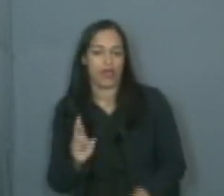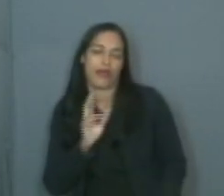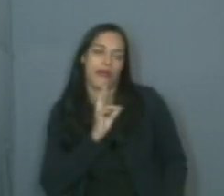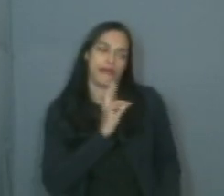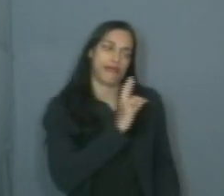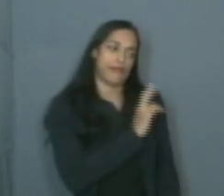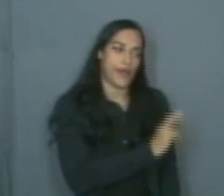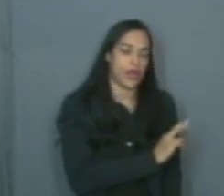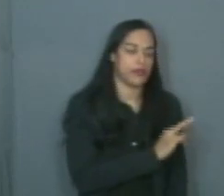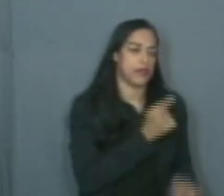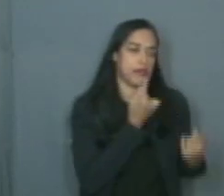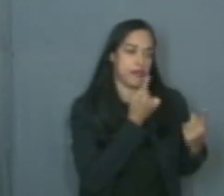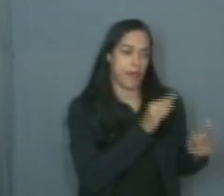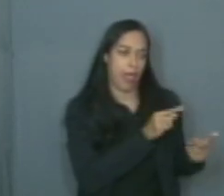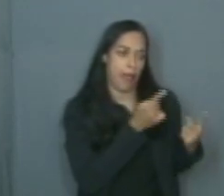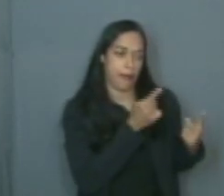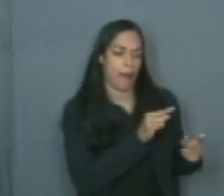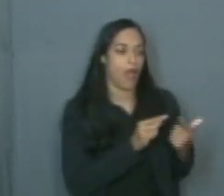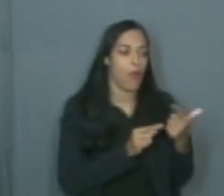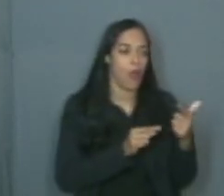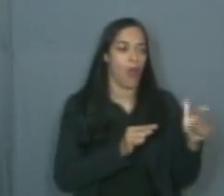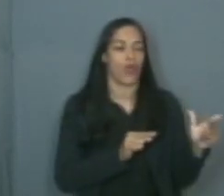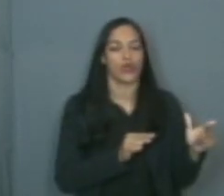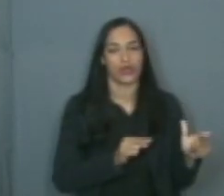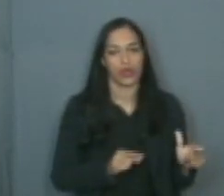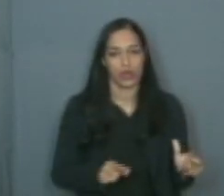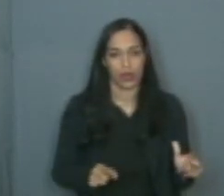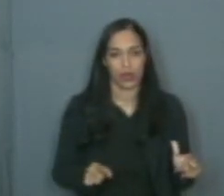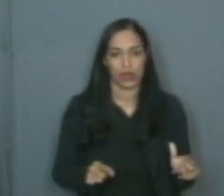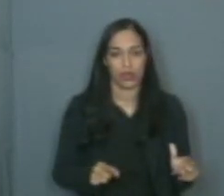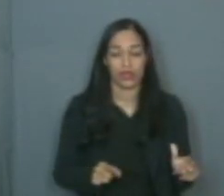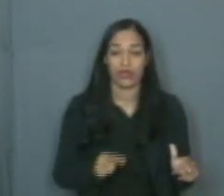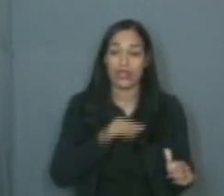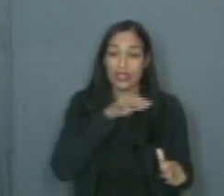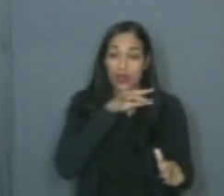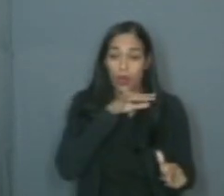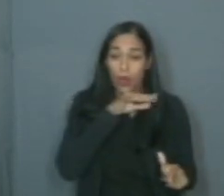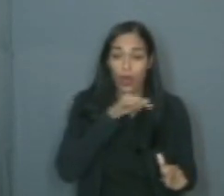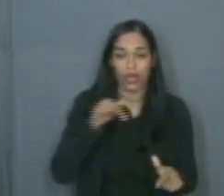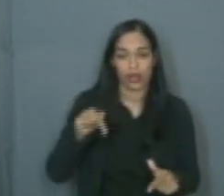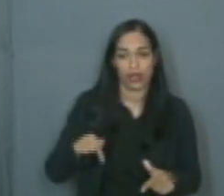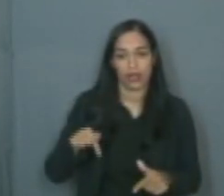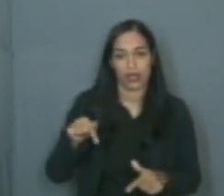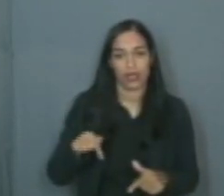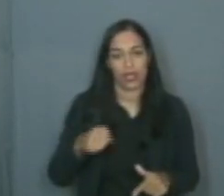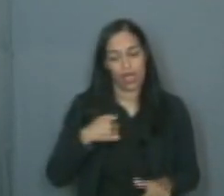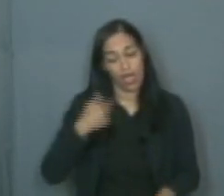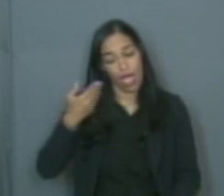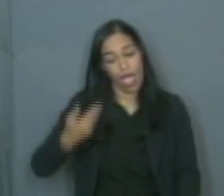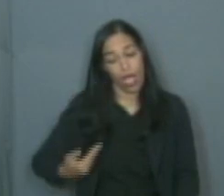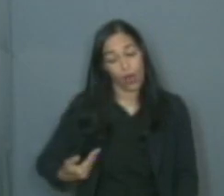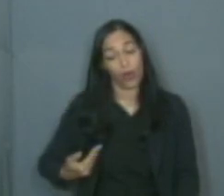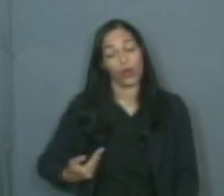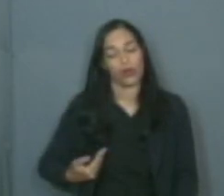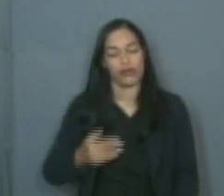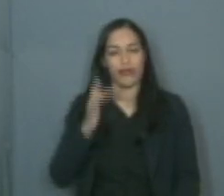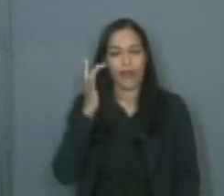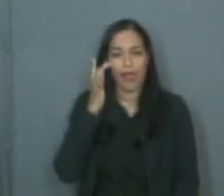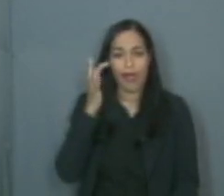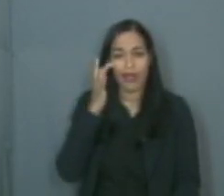solta uma graça com o outro. E isso tem sido algo muito ruim. Porque eu pessoalmente acho muito